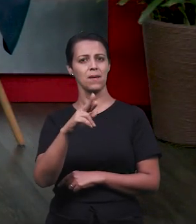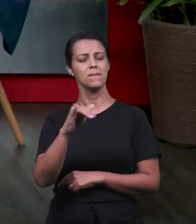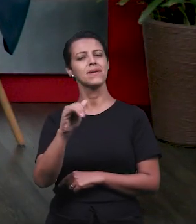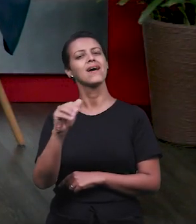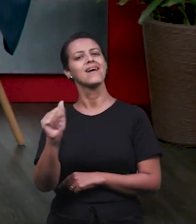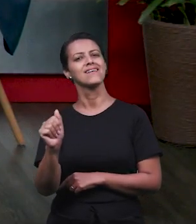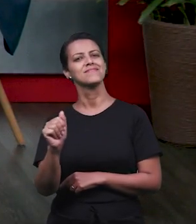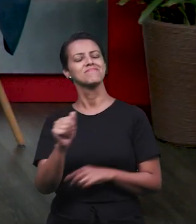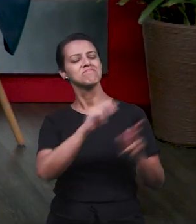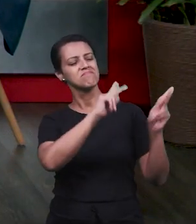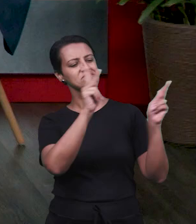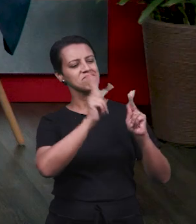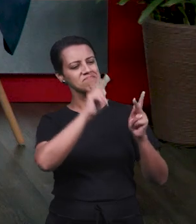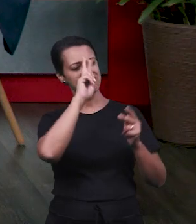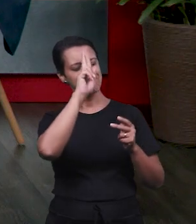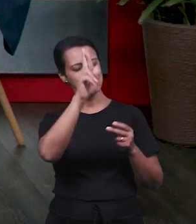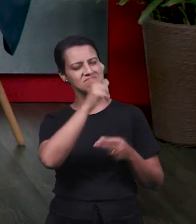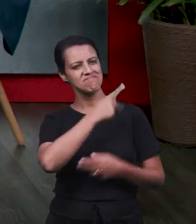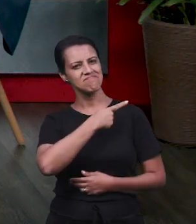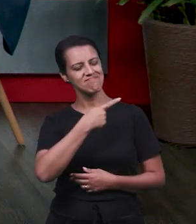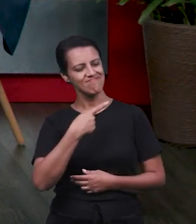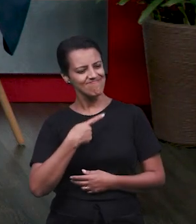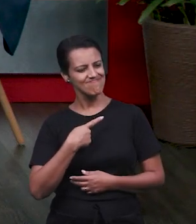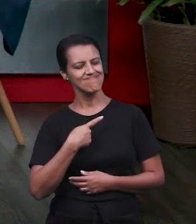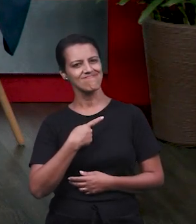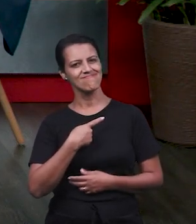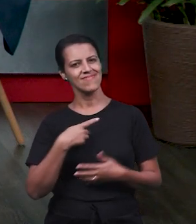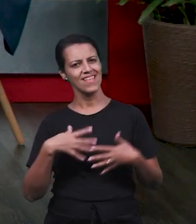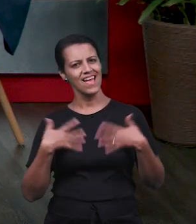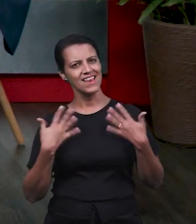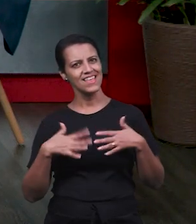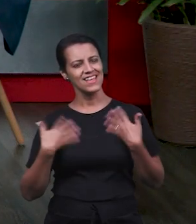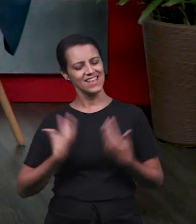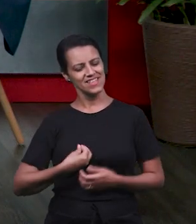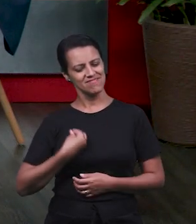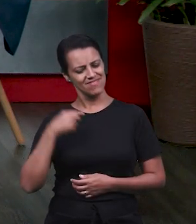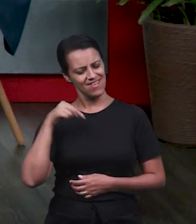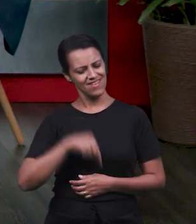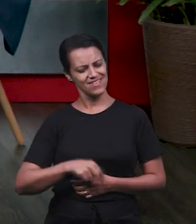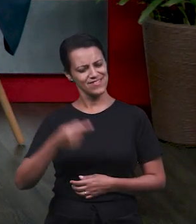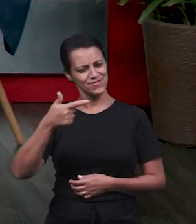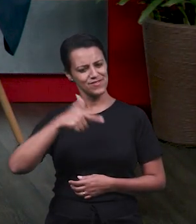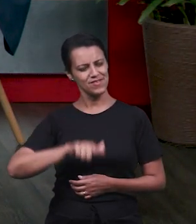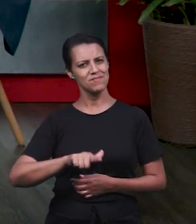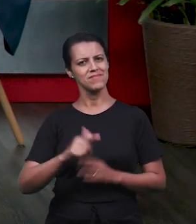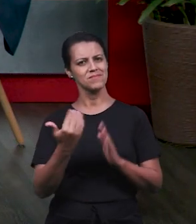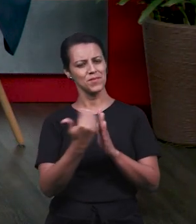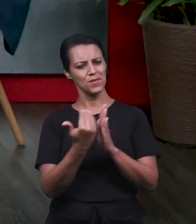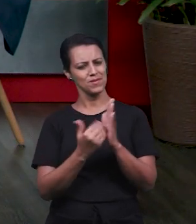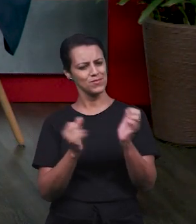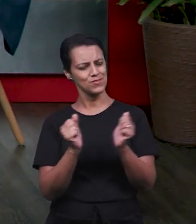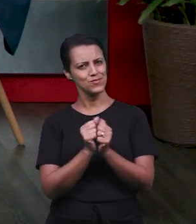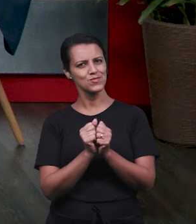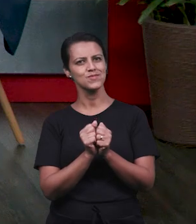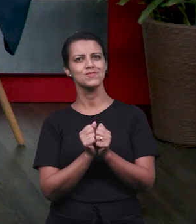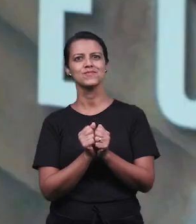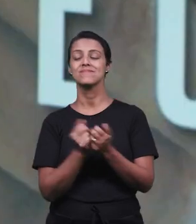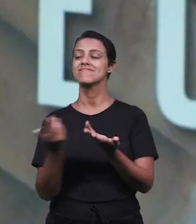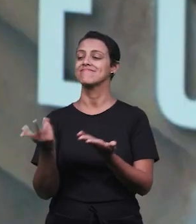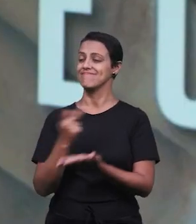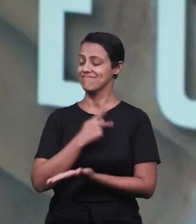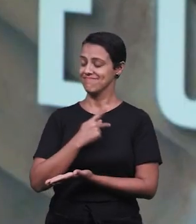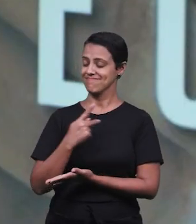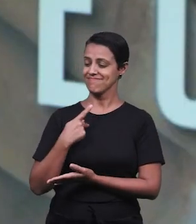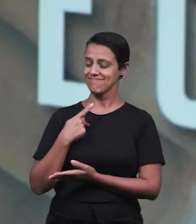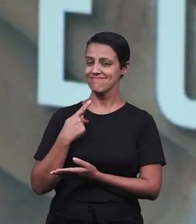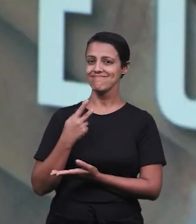É uma alegria tê-lo conosco mais uma vez para participar do nosso programa. A paz do Senhor, pastor Adaíso, a